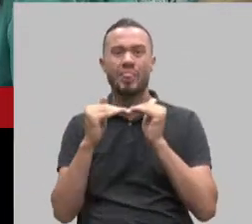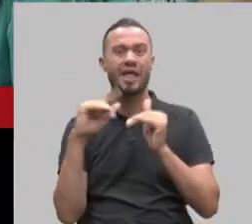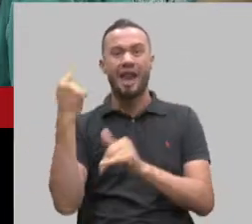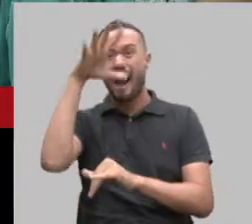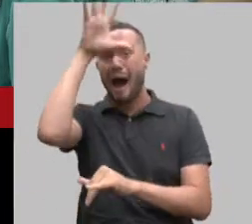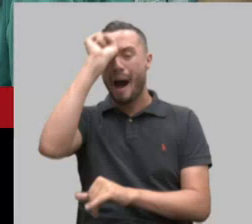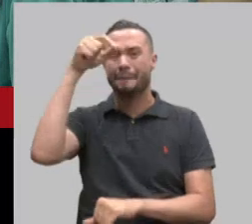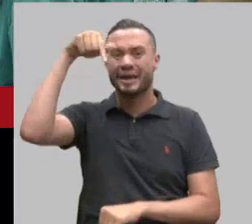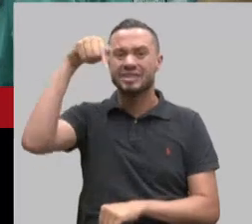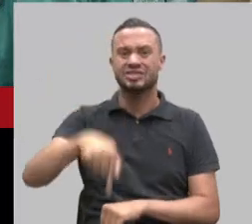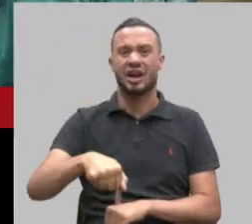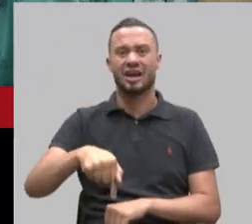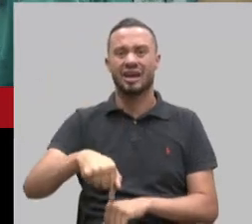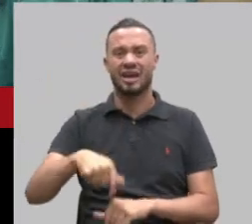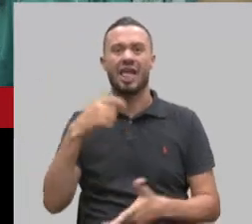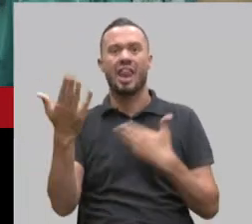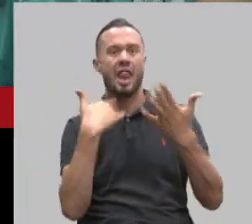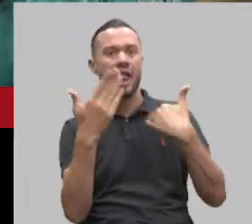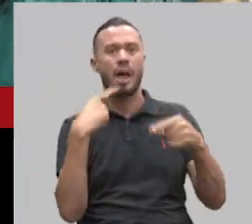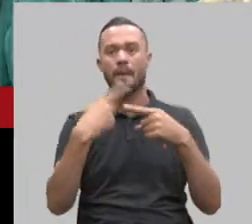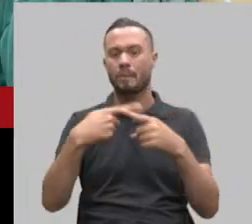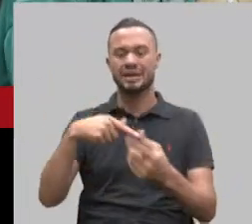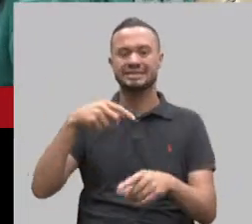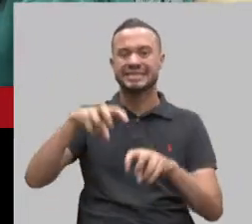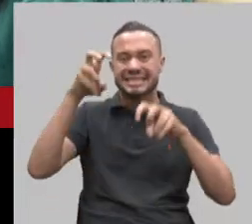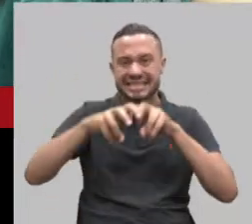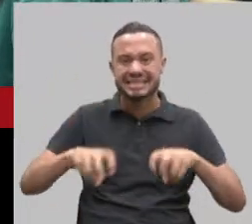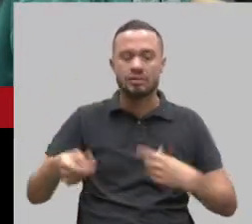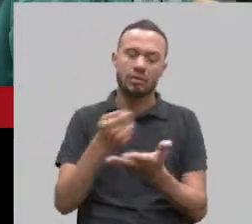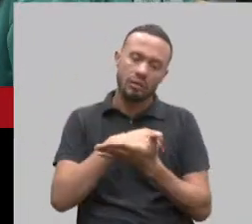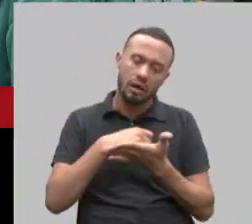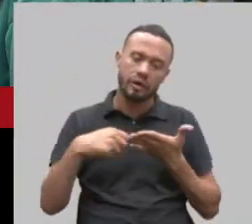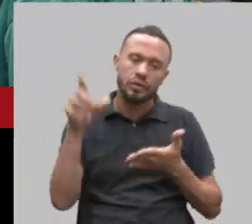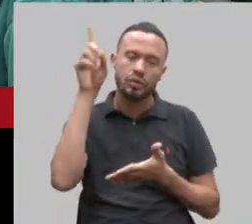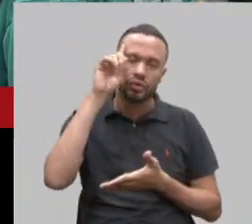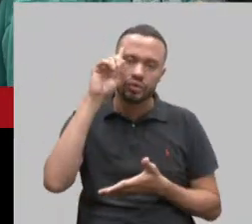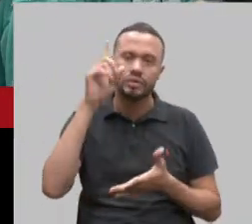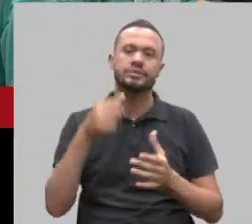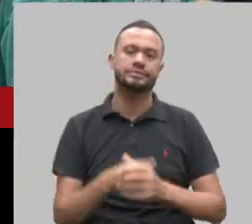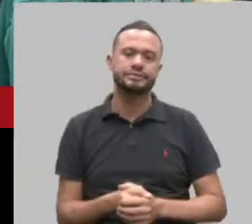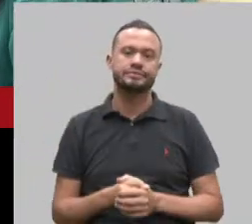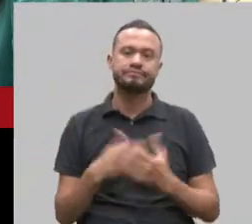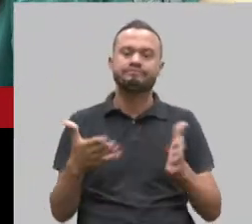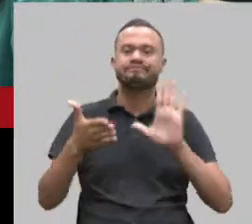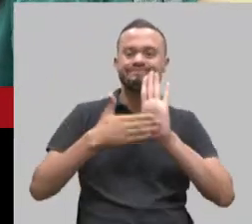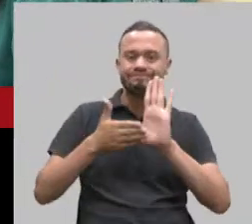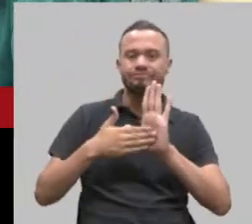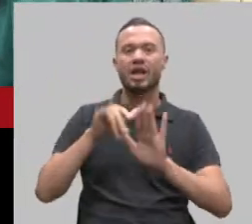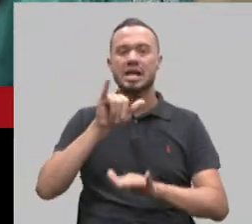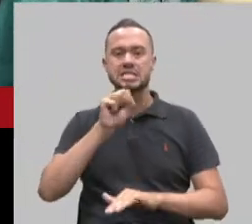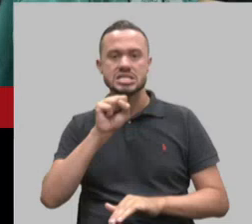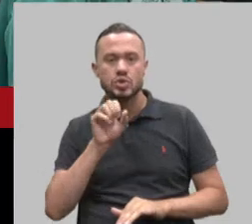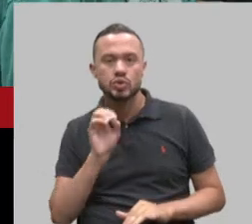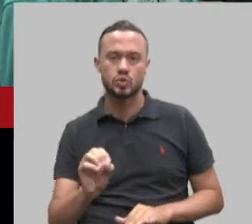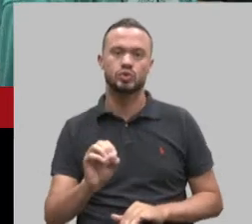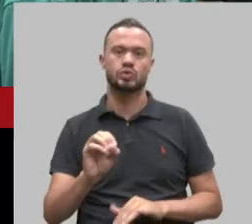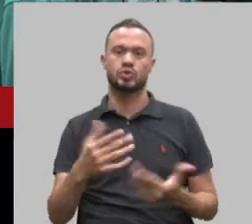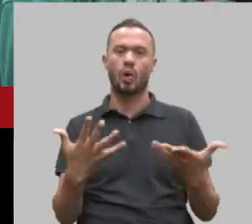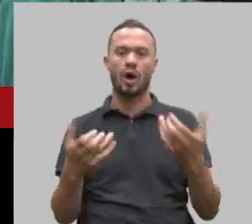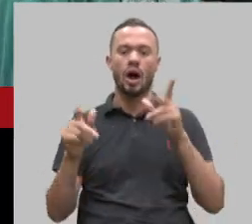do que sentado o tempo todo escrevendo Então essa proposta é para isso para que os professores